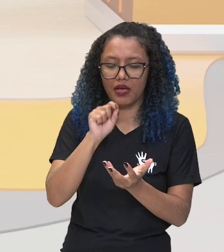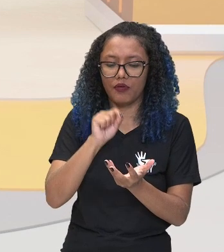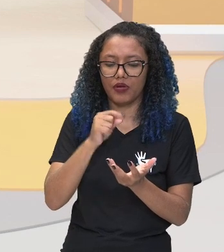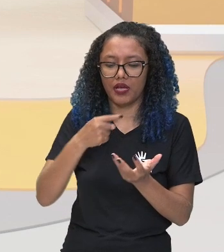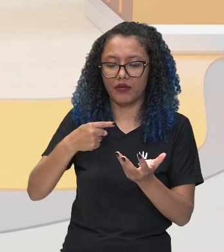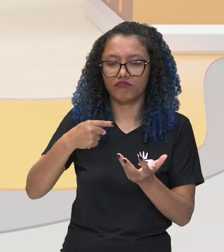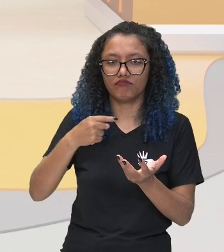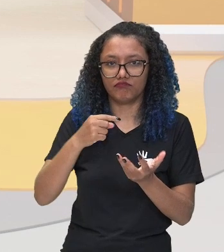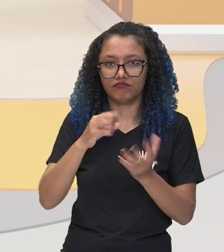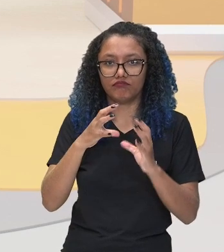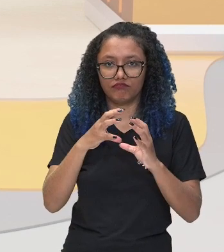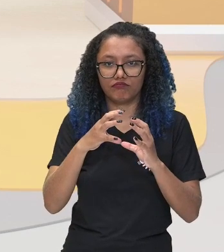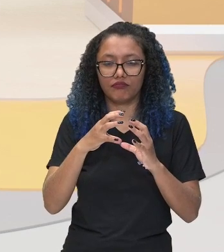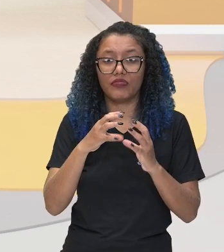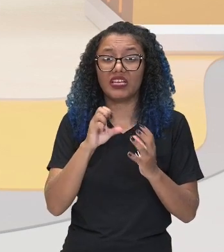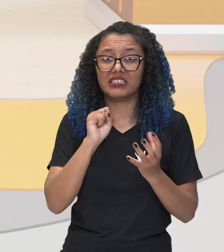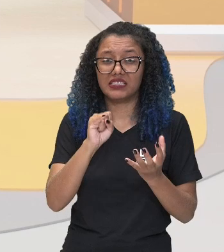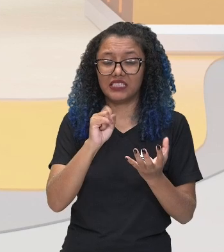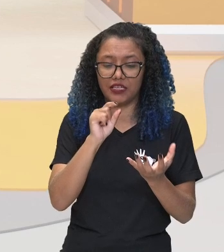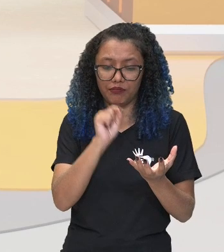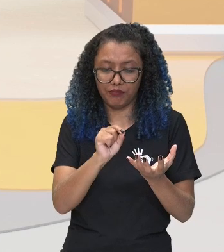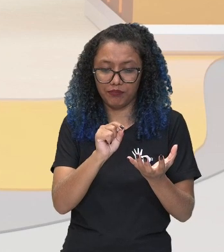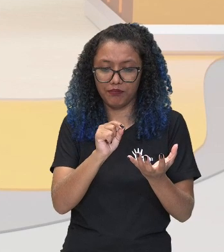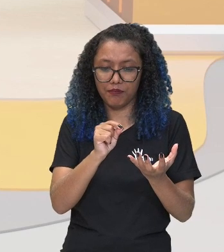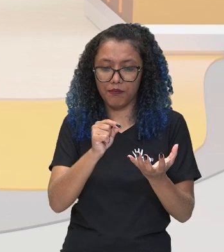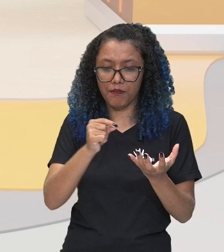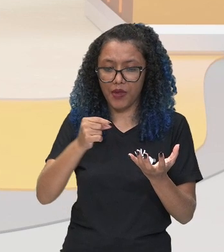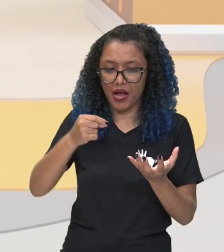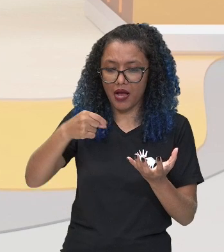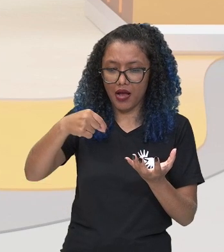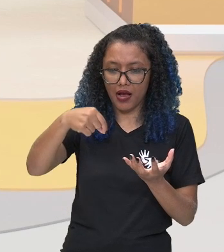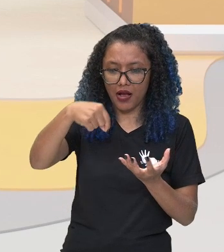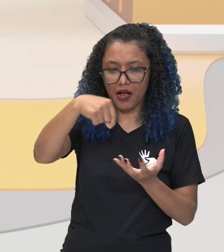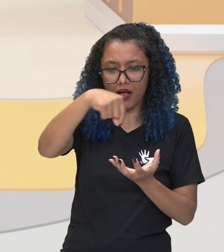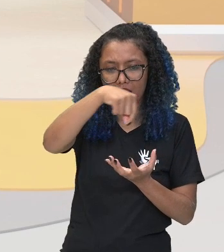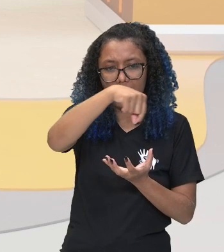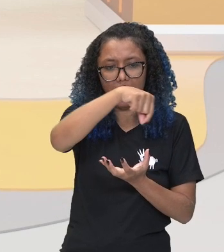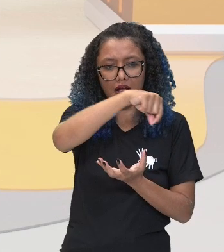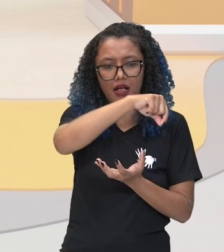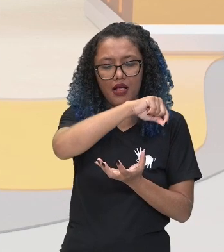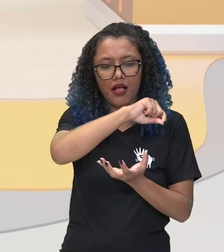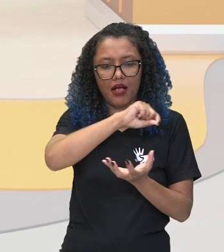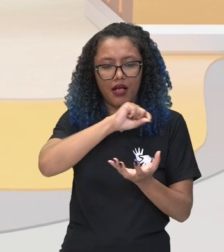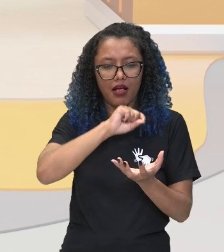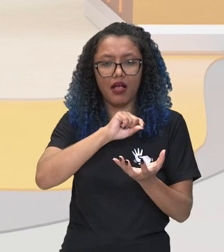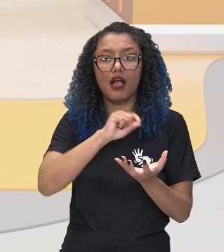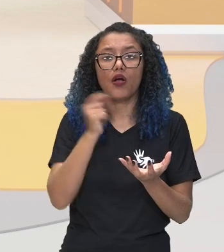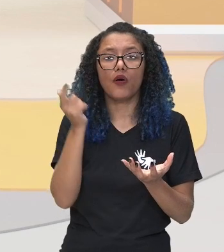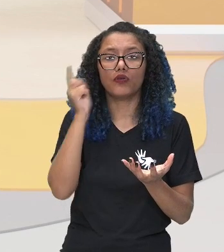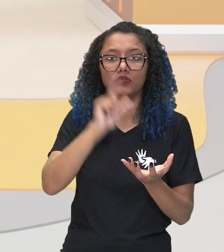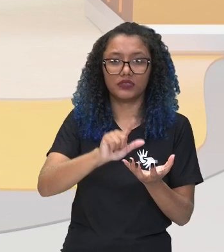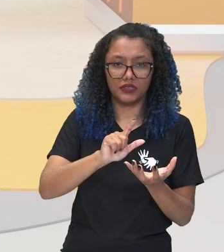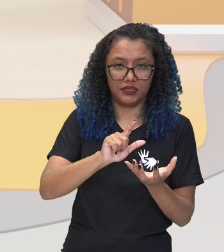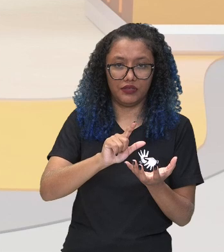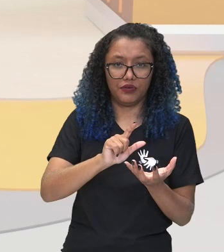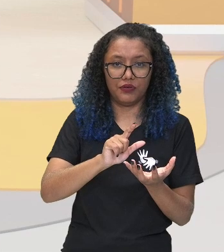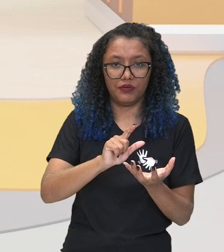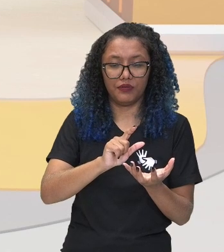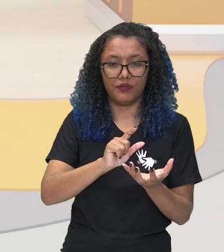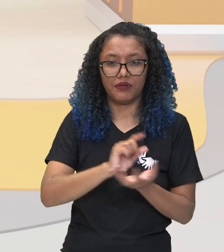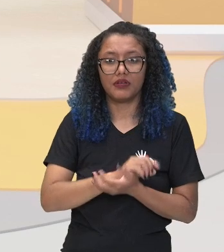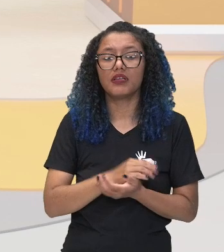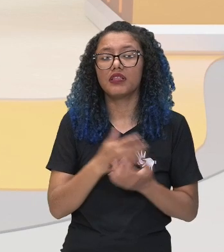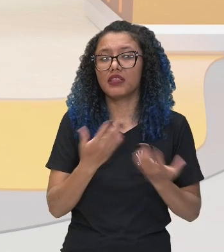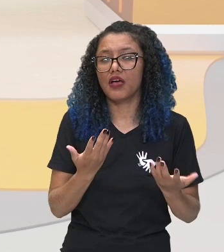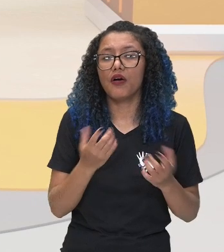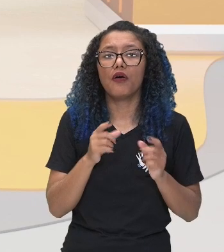de um ponto, eu vou dar a volta de circunnavegação e chegar ao outro lado. Então, com esse pensamento, ele vai estabelecer